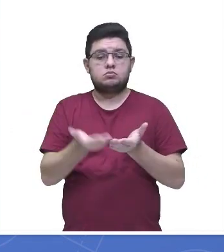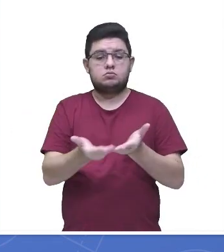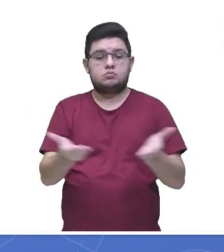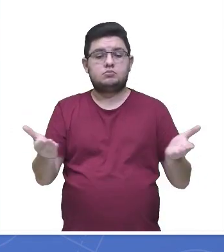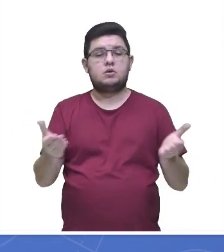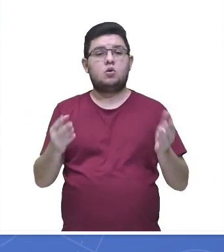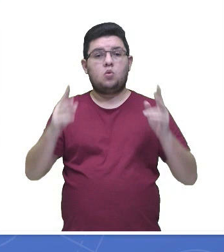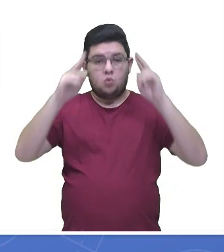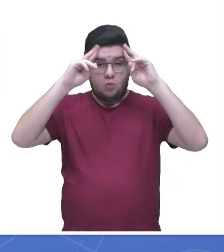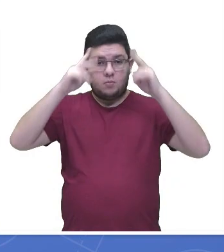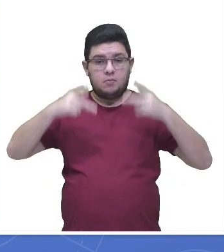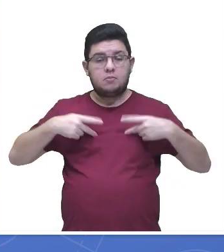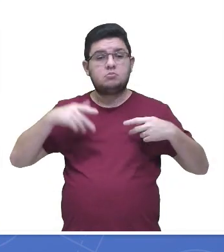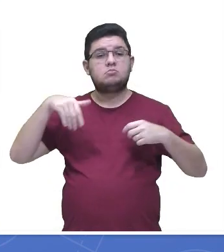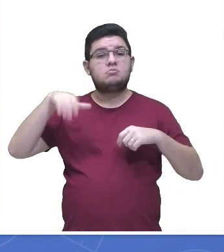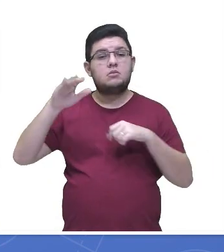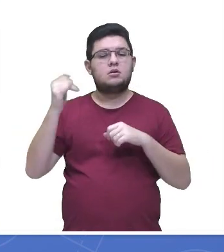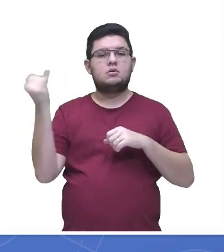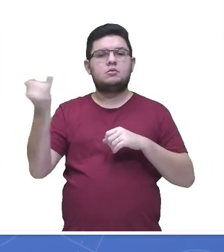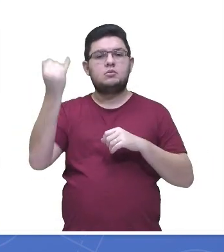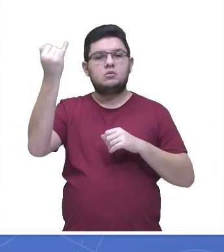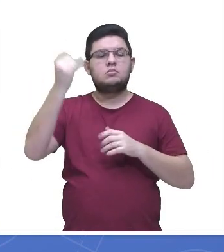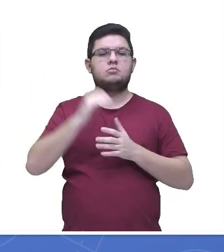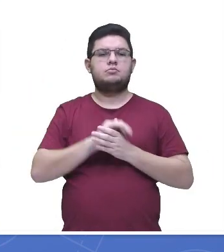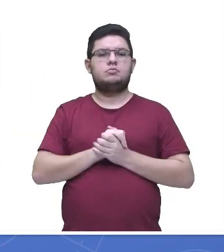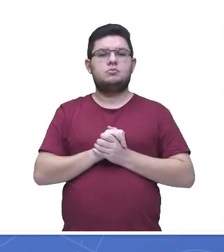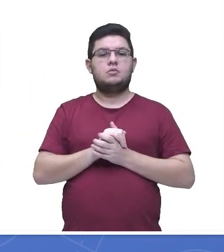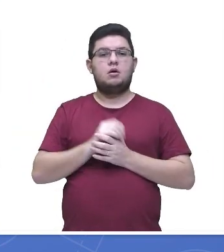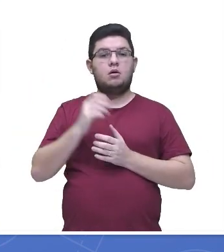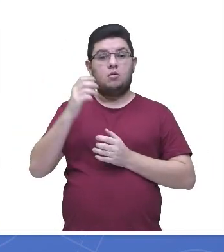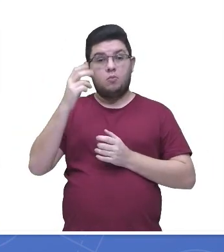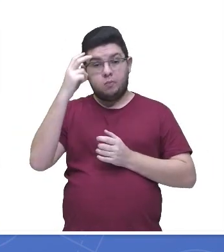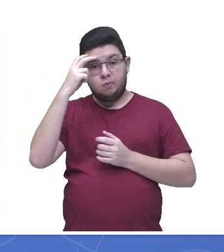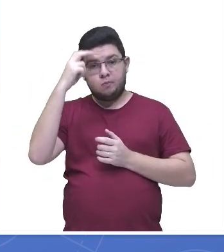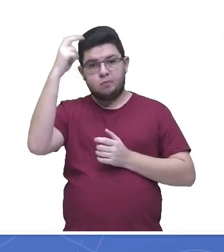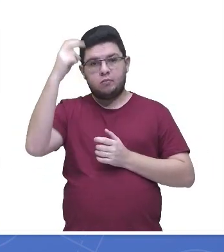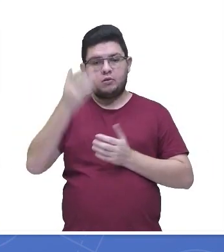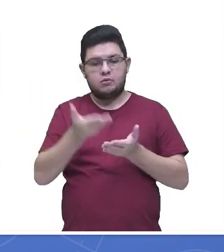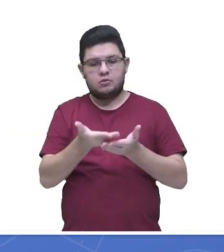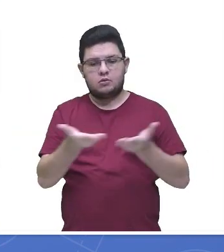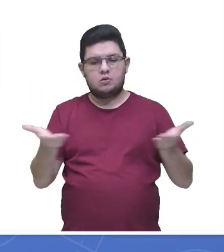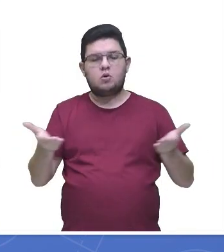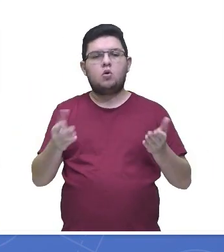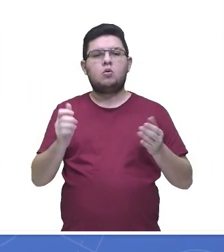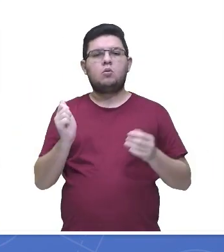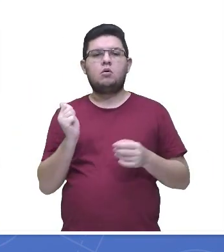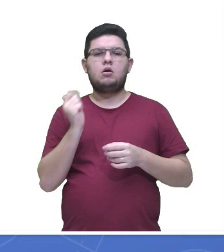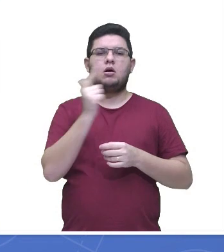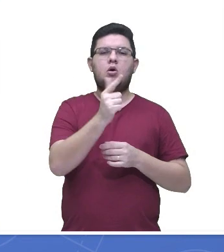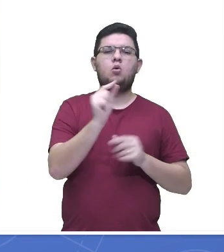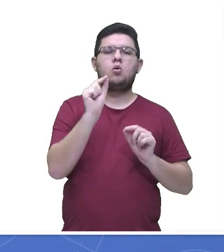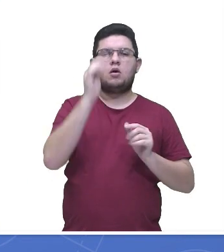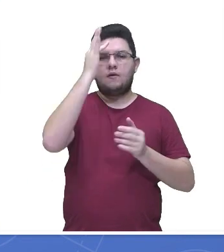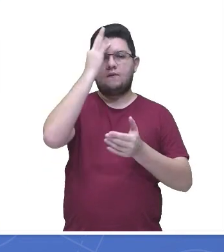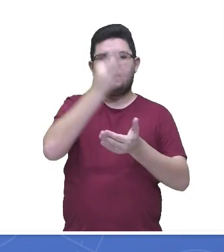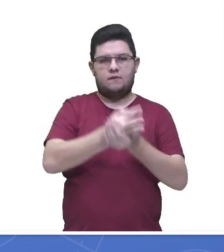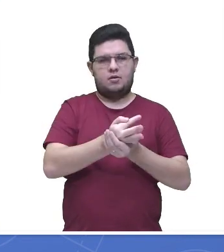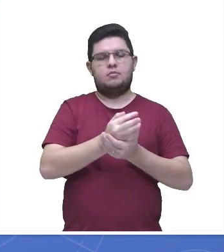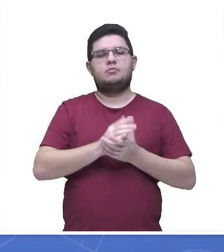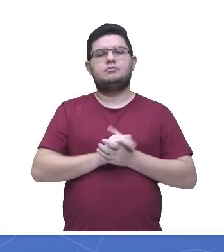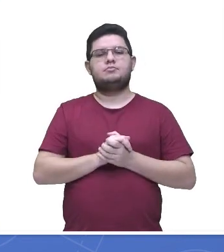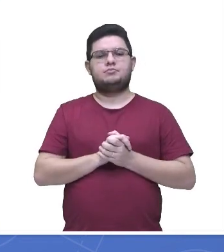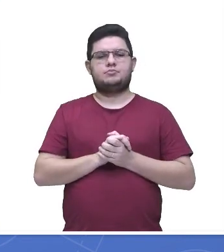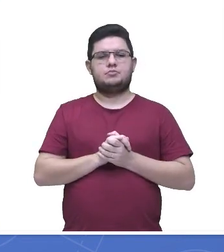A inteligência humana era superior à fé, encontrada na civilização egípcia. Olha aí,